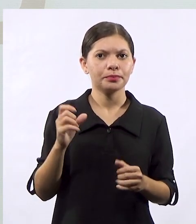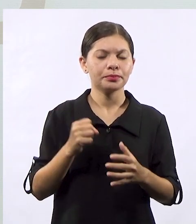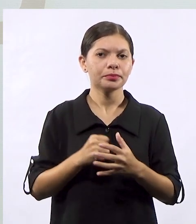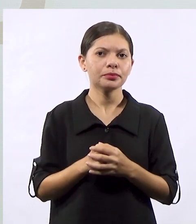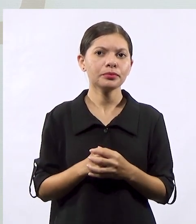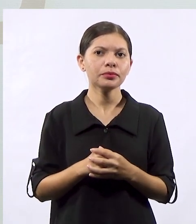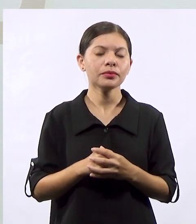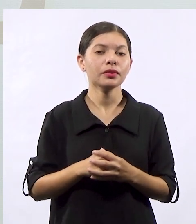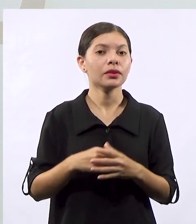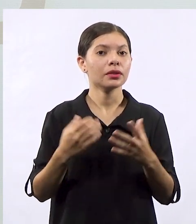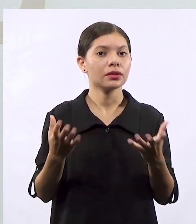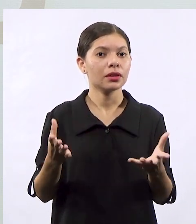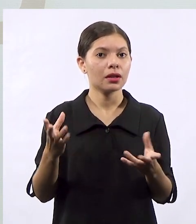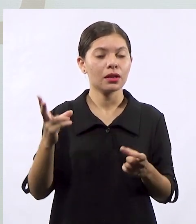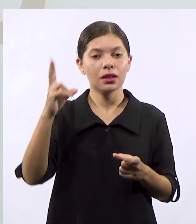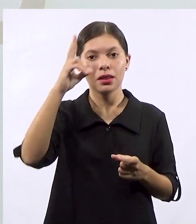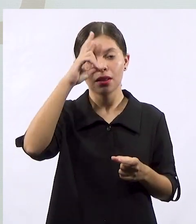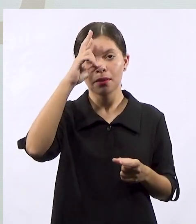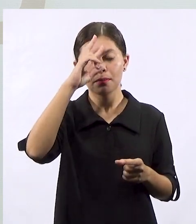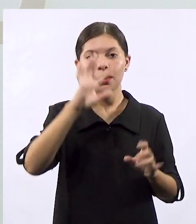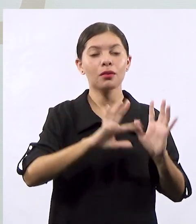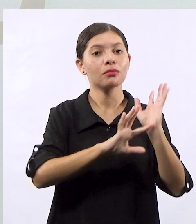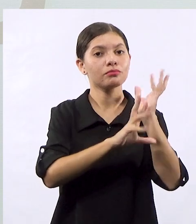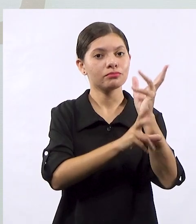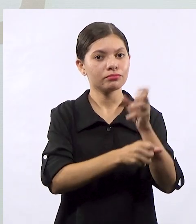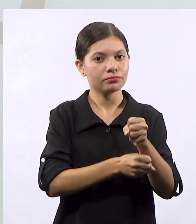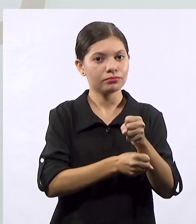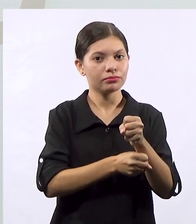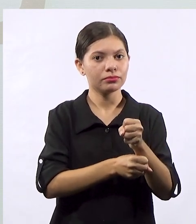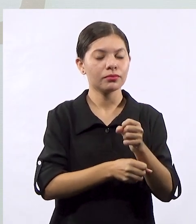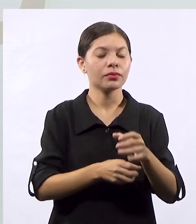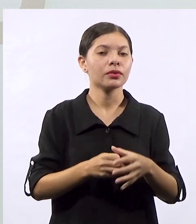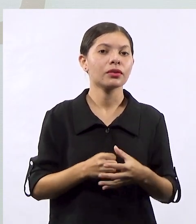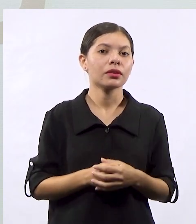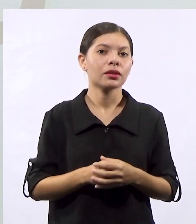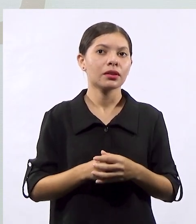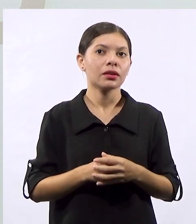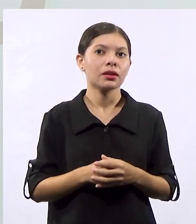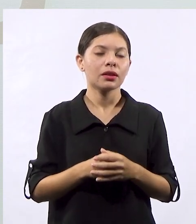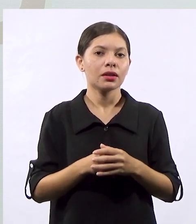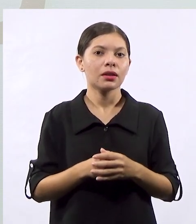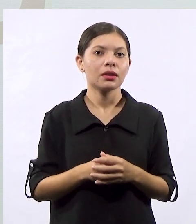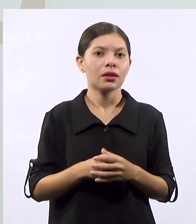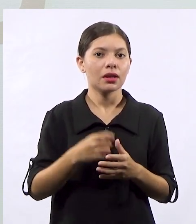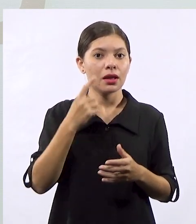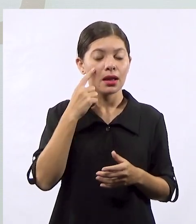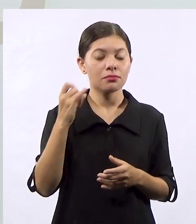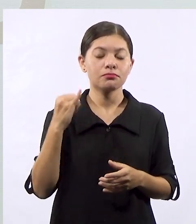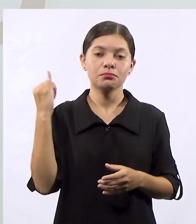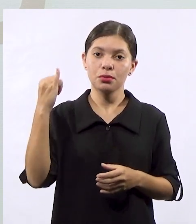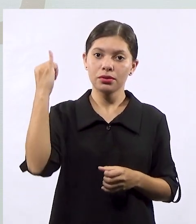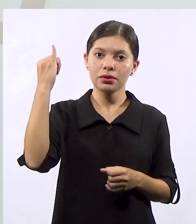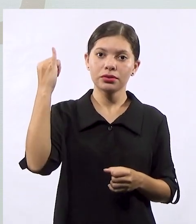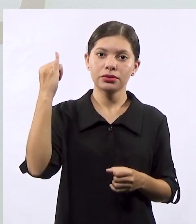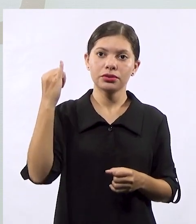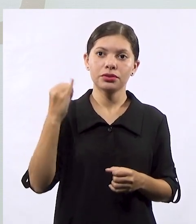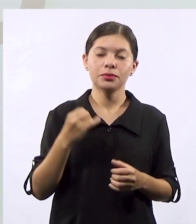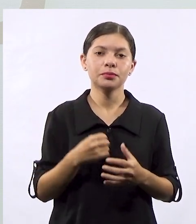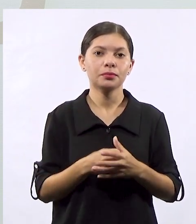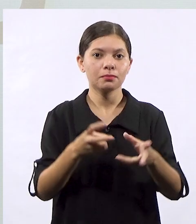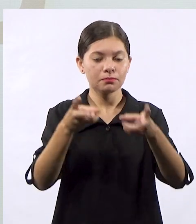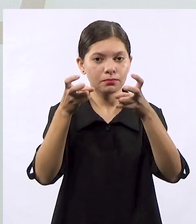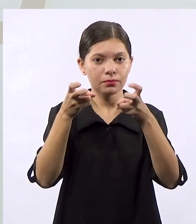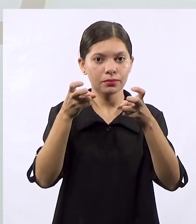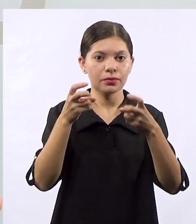é uma modalidade. Então, lembrando, recapitula comigo, olha só, acompanha que é importante. Eu